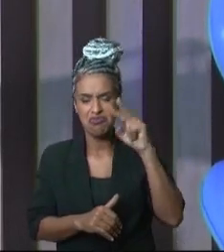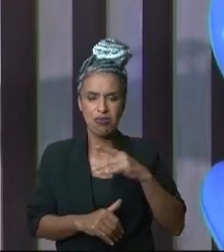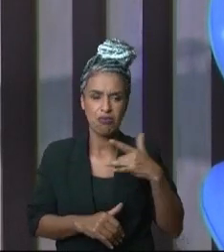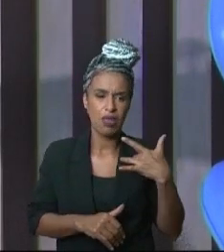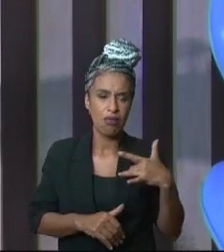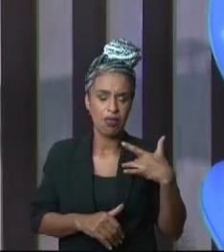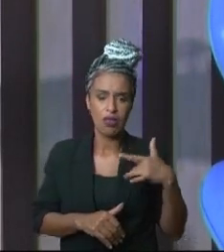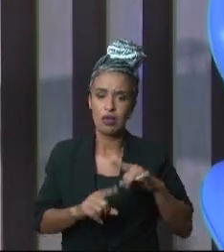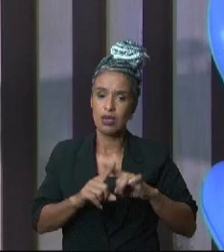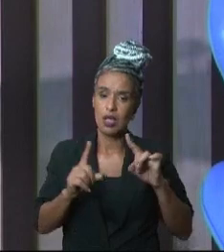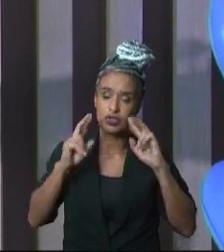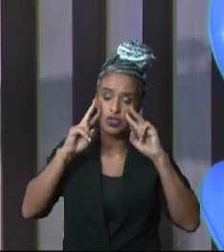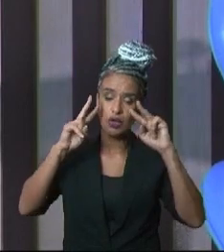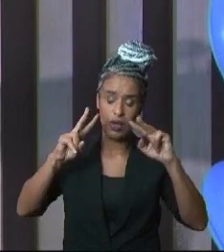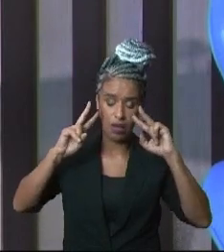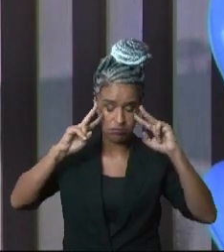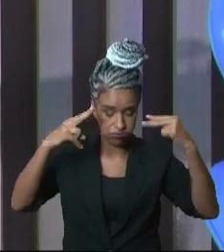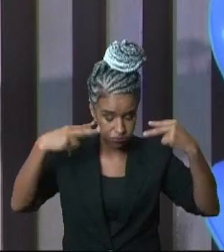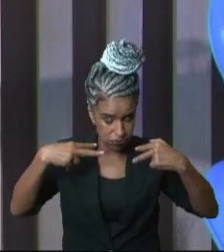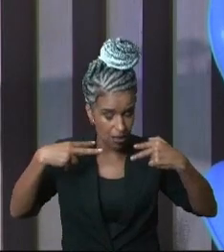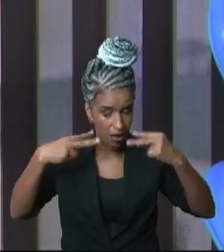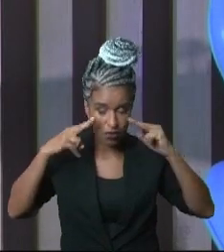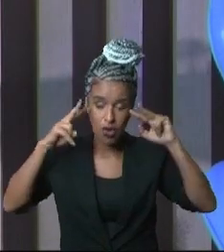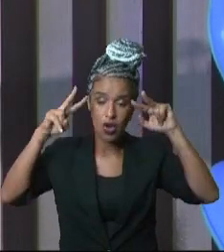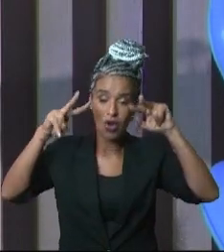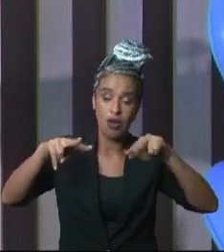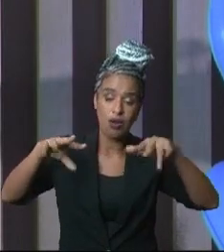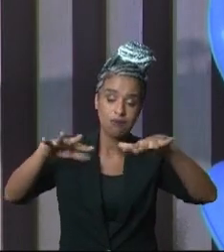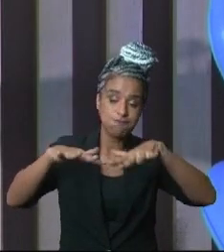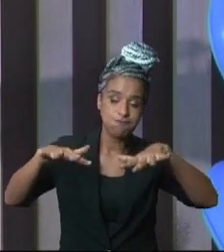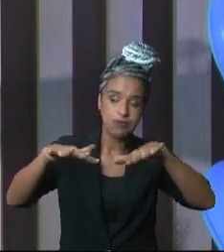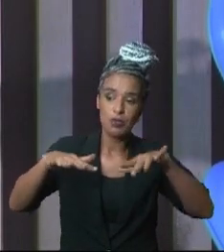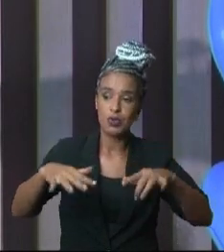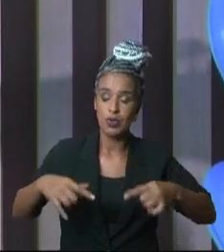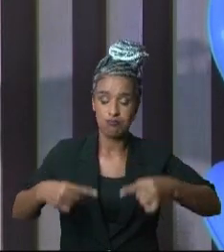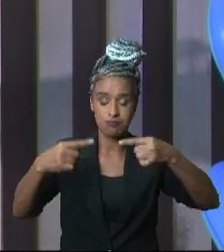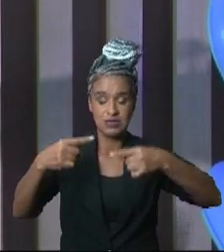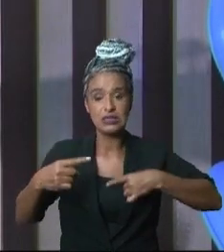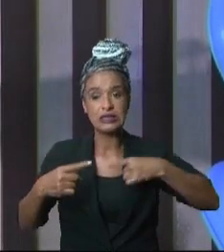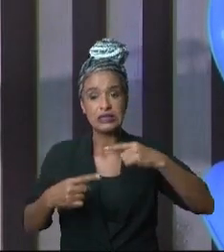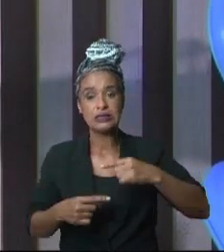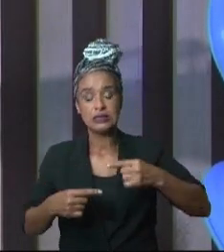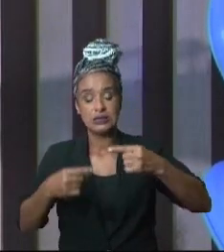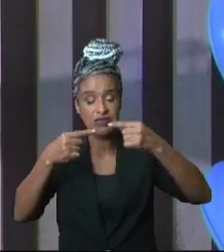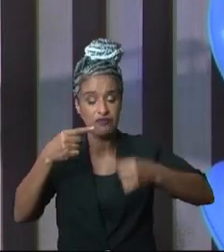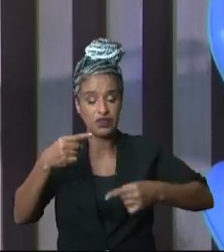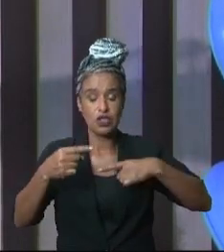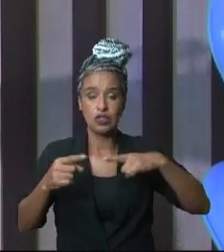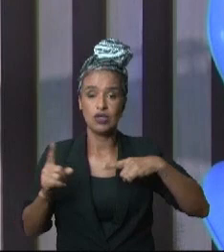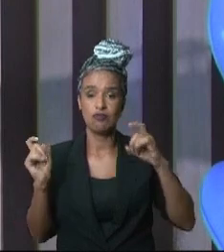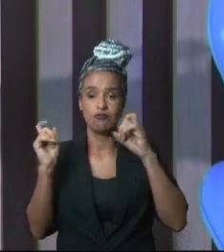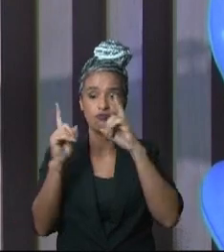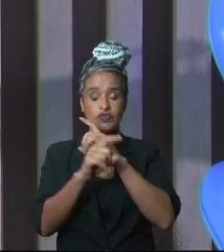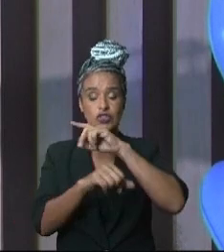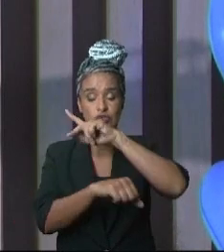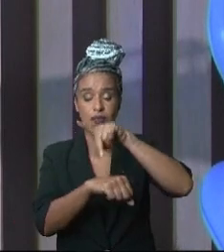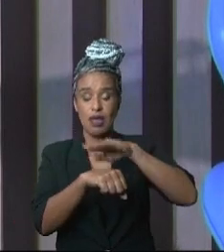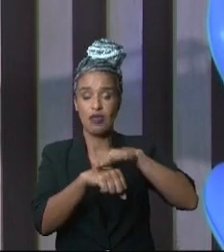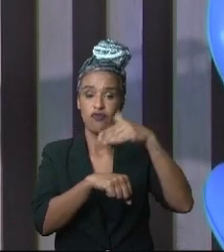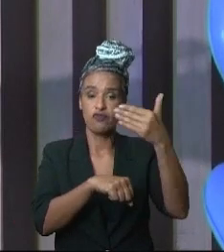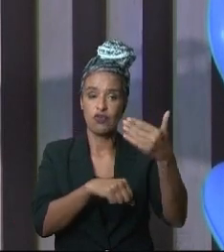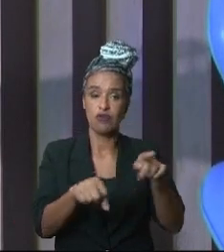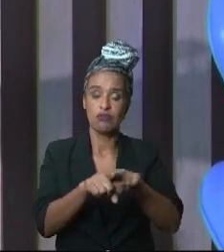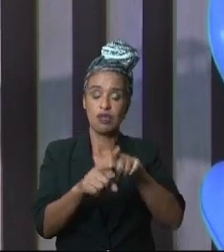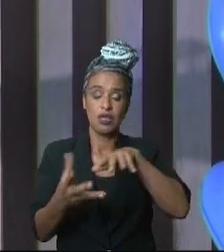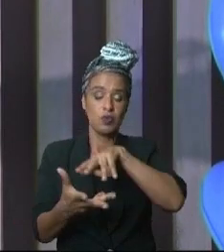ser uma chamada para apenas olhar para dentro, porque entendemos que as ameaças e desafios são globais, são interconectadas e vão muito além da